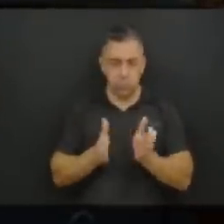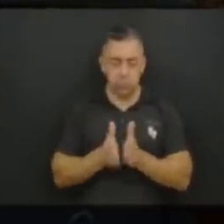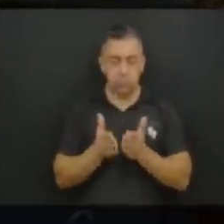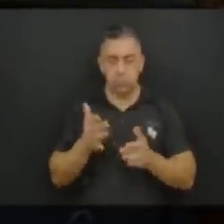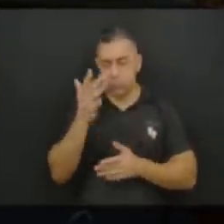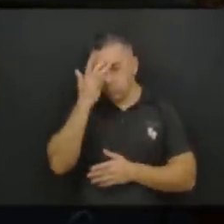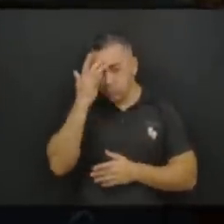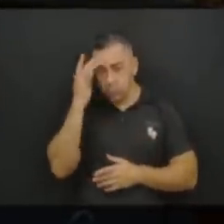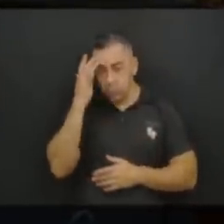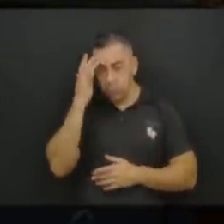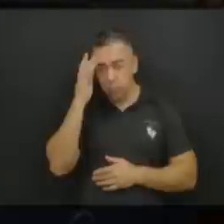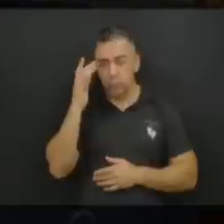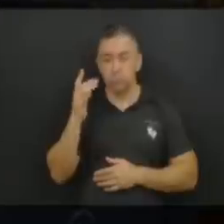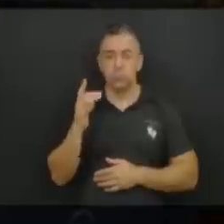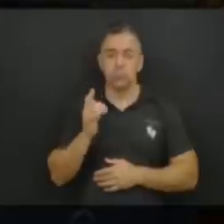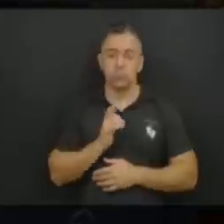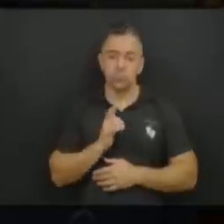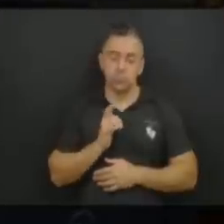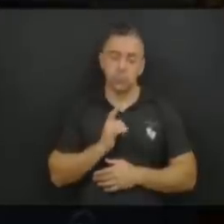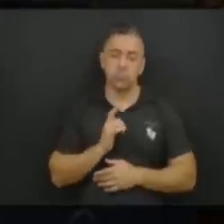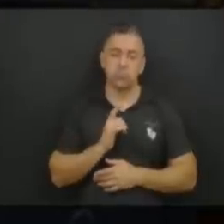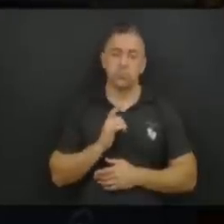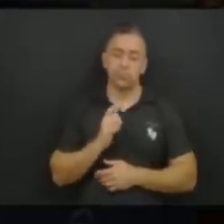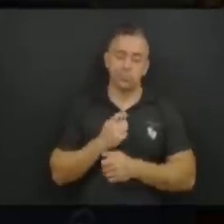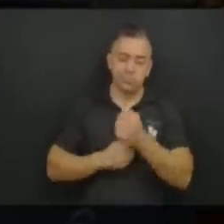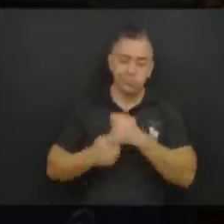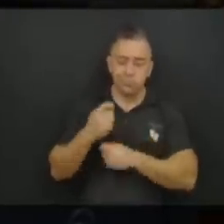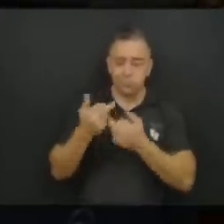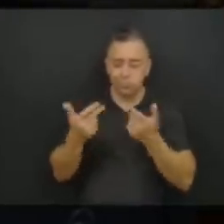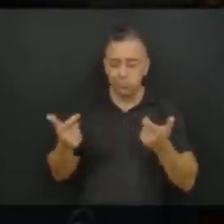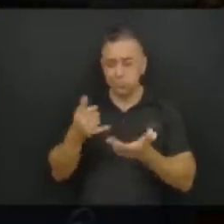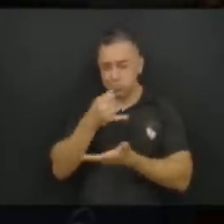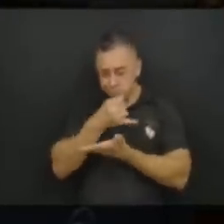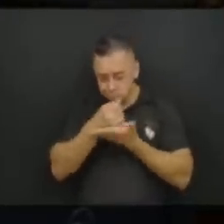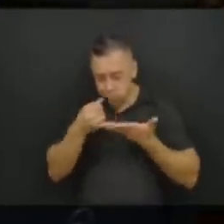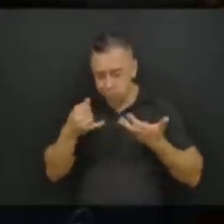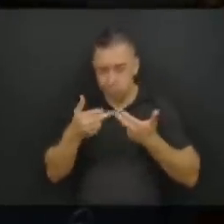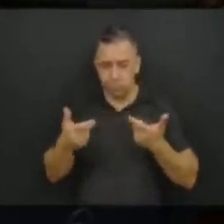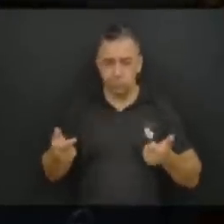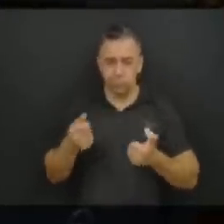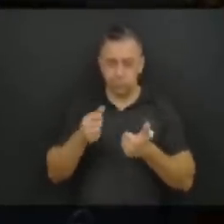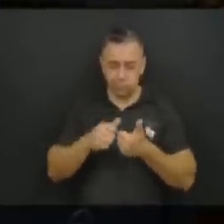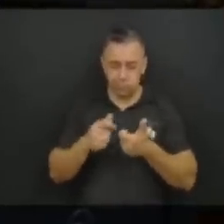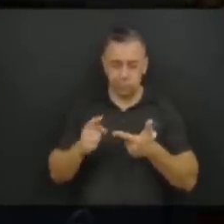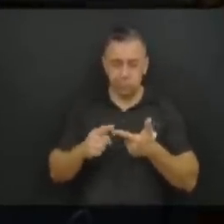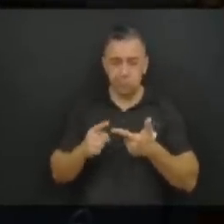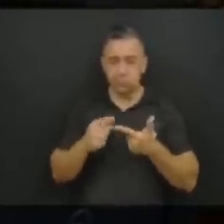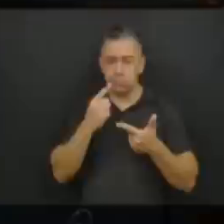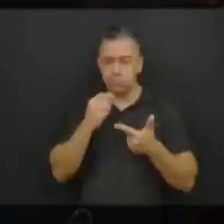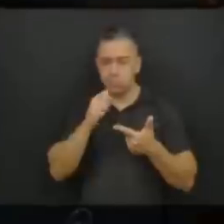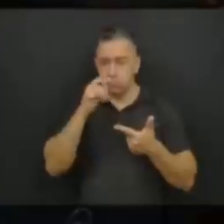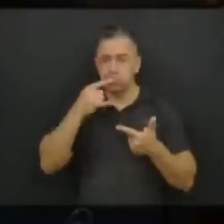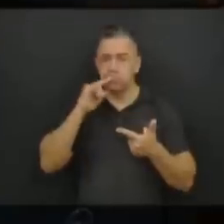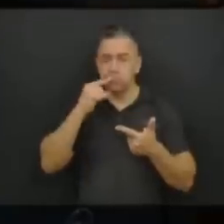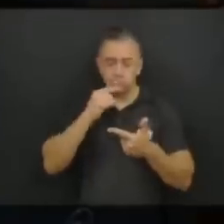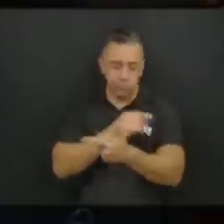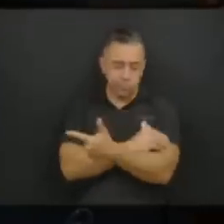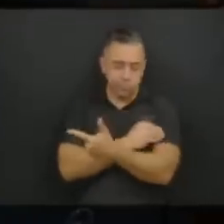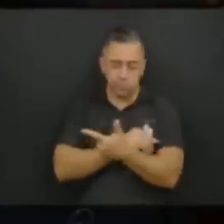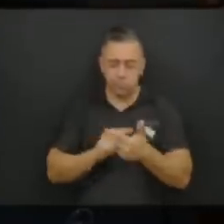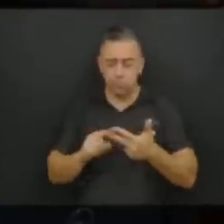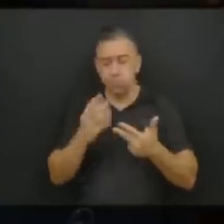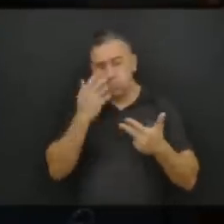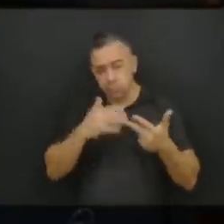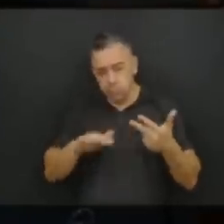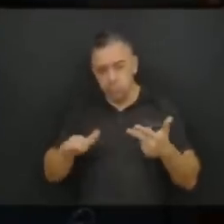pessoas que tiveram envolvimento com droga com alcoolismo crianças abandonadas aí o